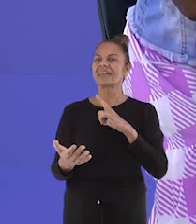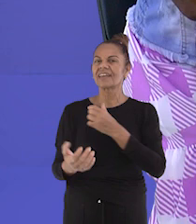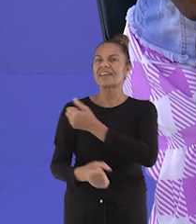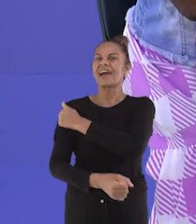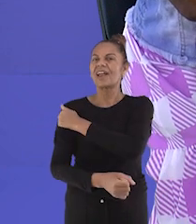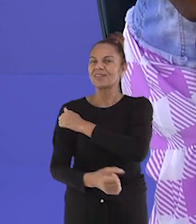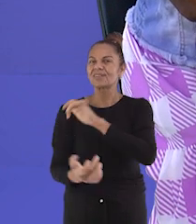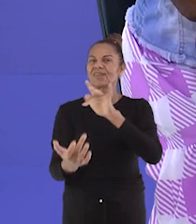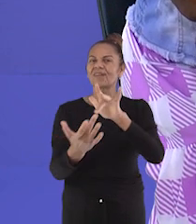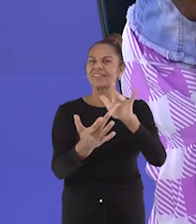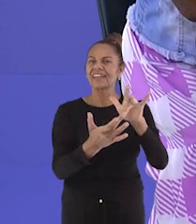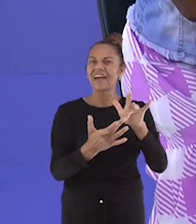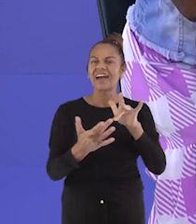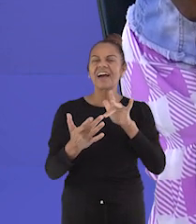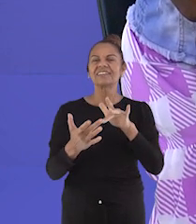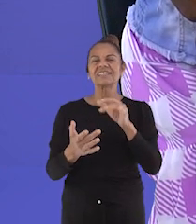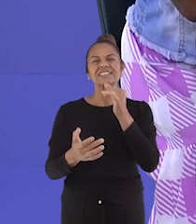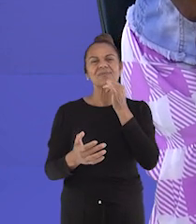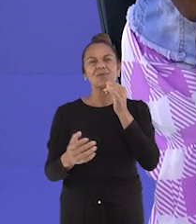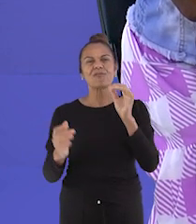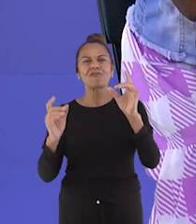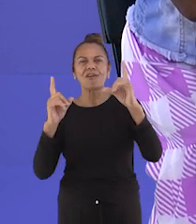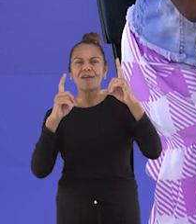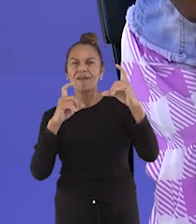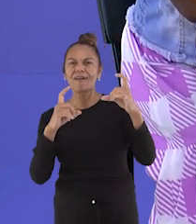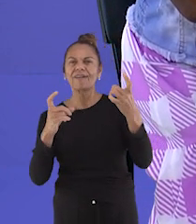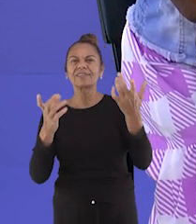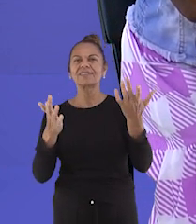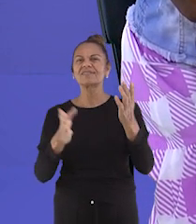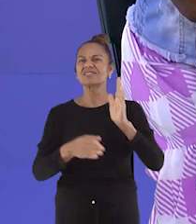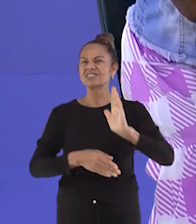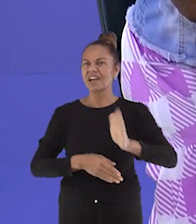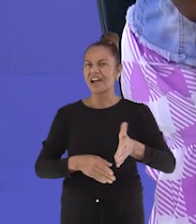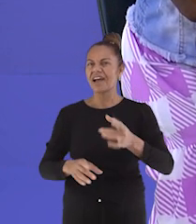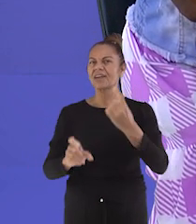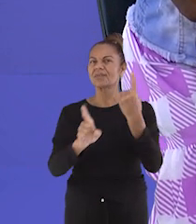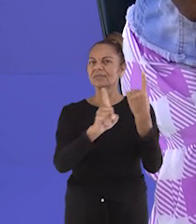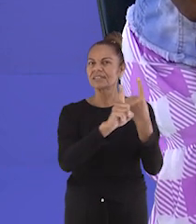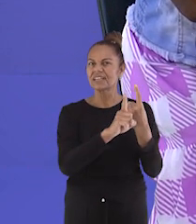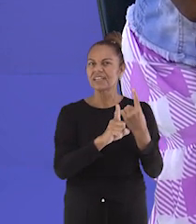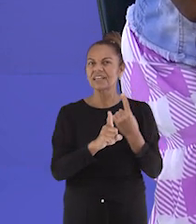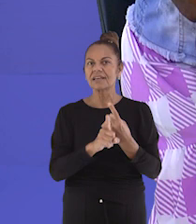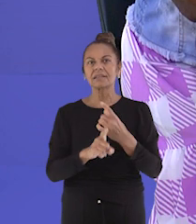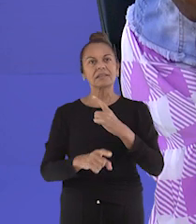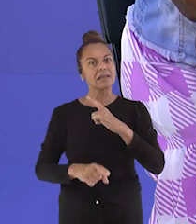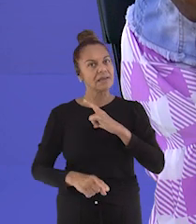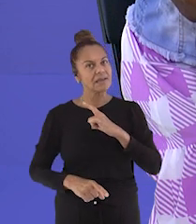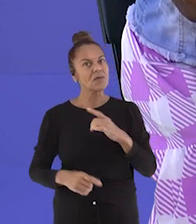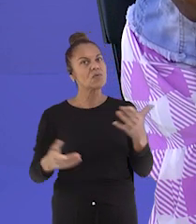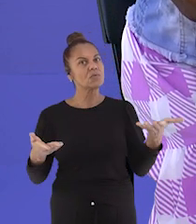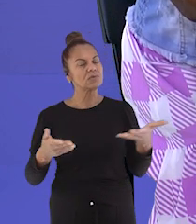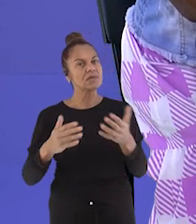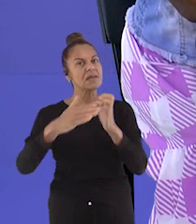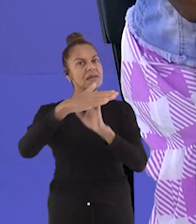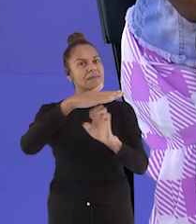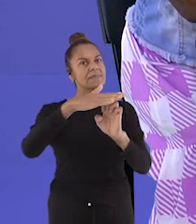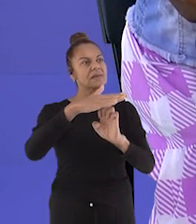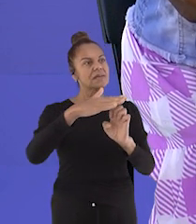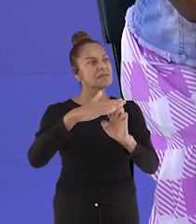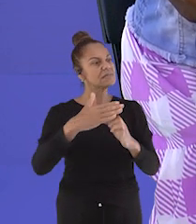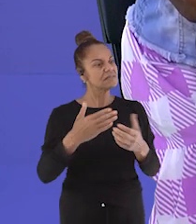fotos que eu guardo. E eu já encontrei alunos que do passado, que eles agora têm até